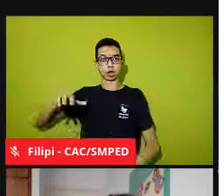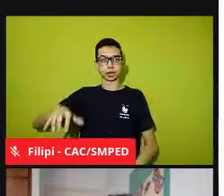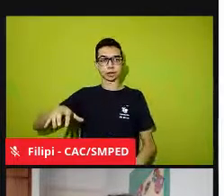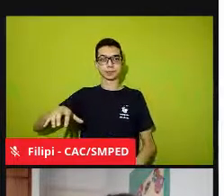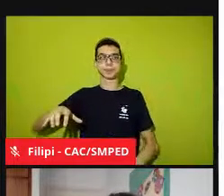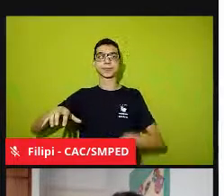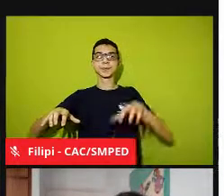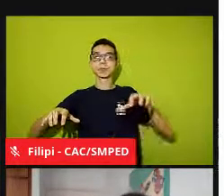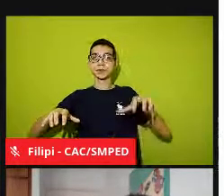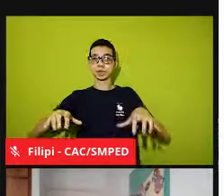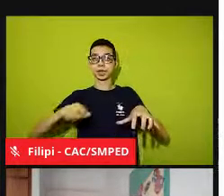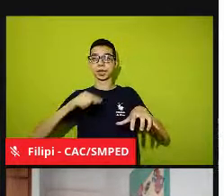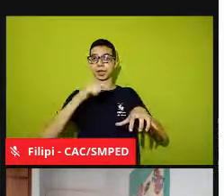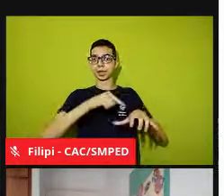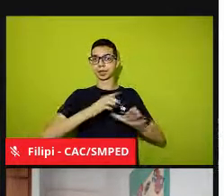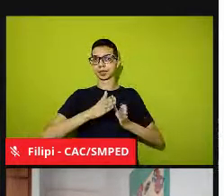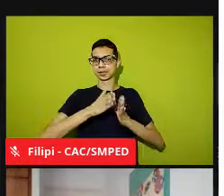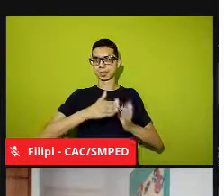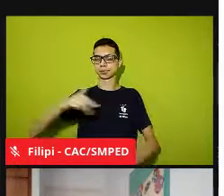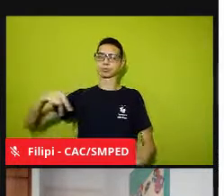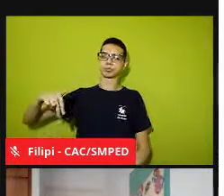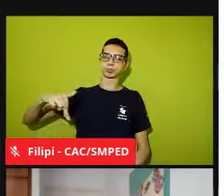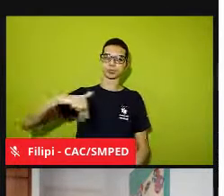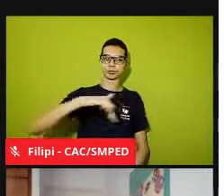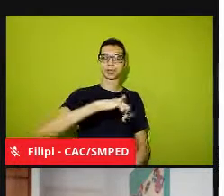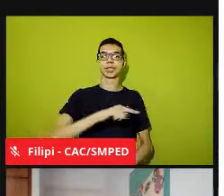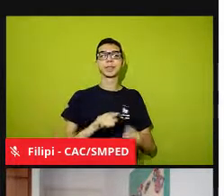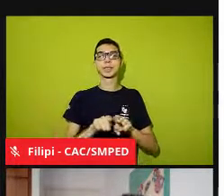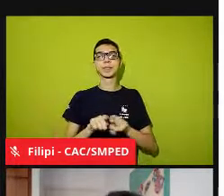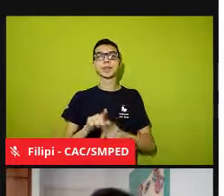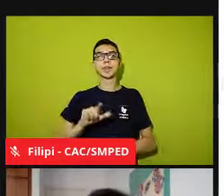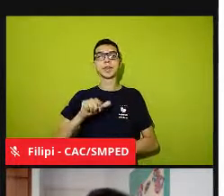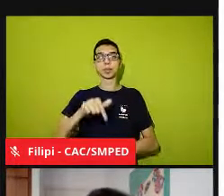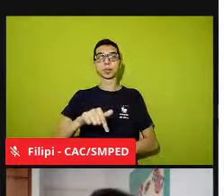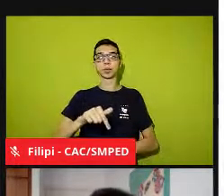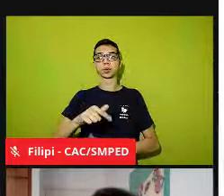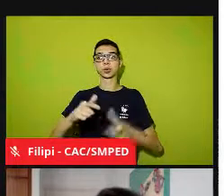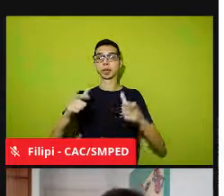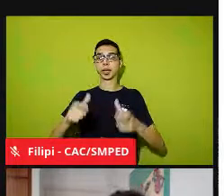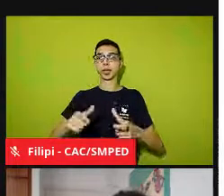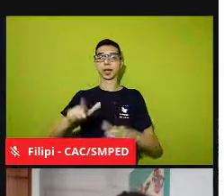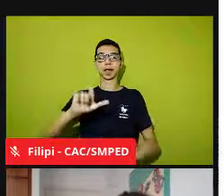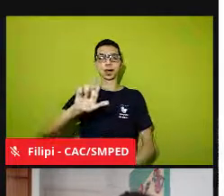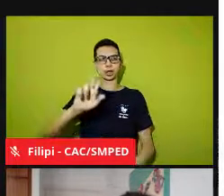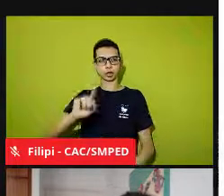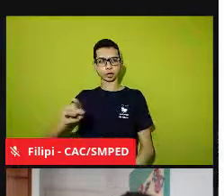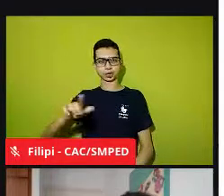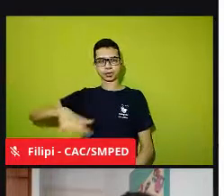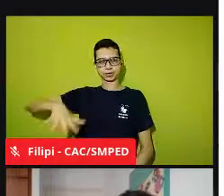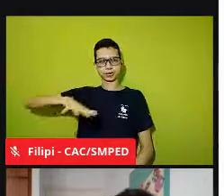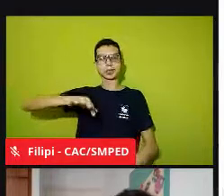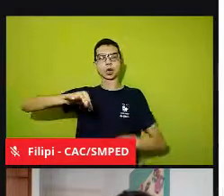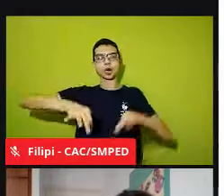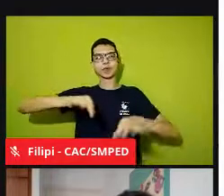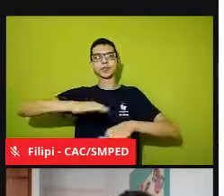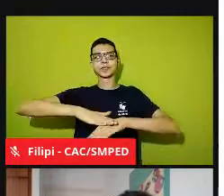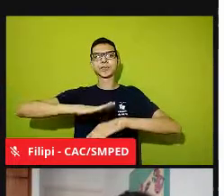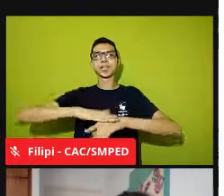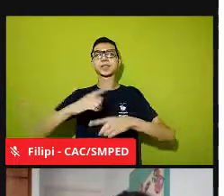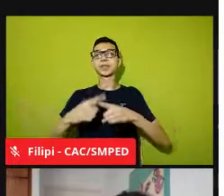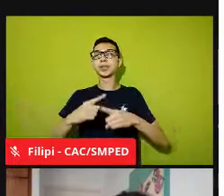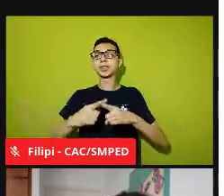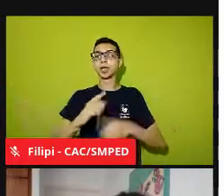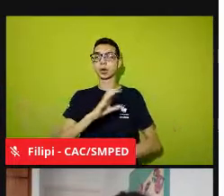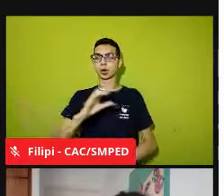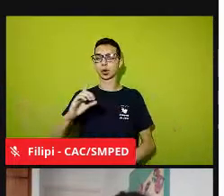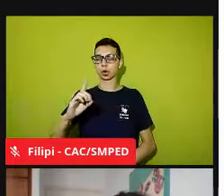e a estação. Depois, aqui no saguão da Estação da Luz, que eles fizeram uma oficina, e foi muito legal, porque a coordenadora foi, a partir de uma conversa com a